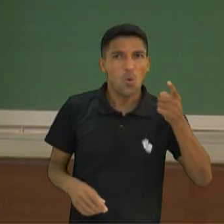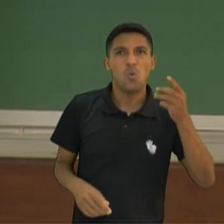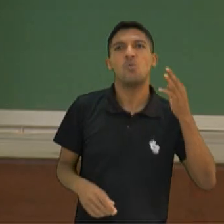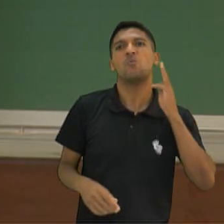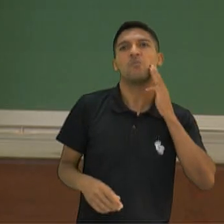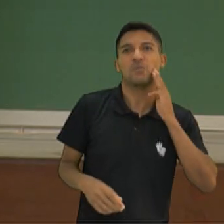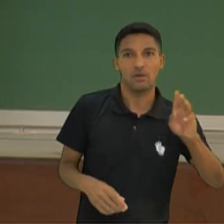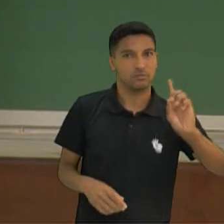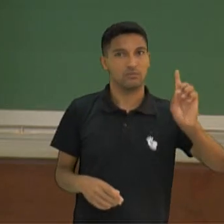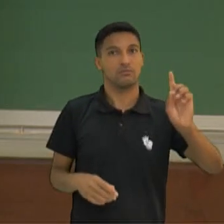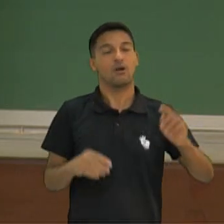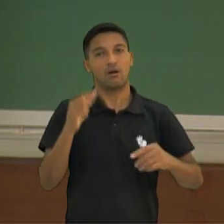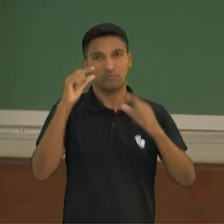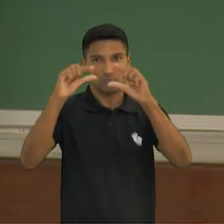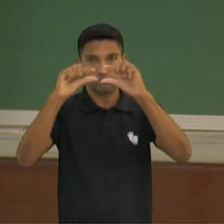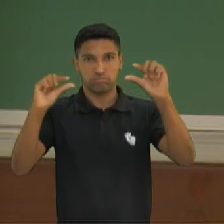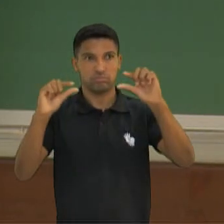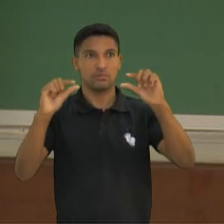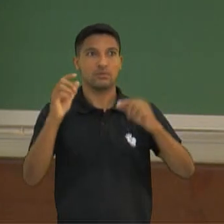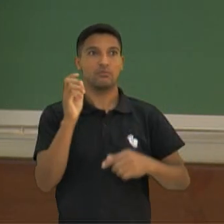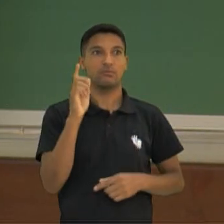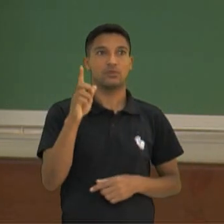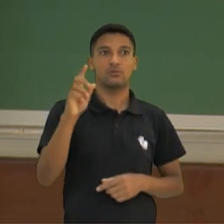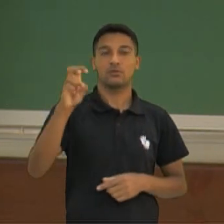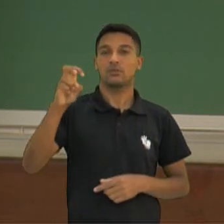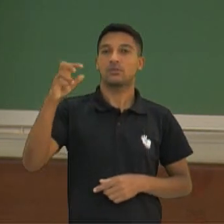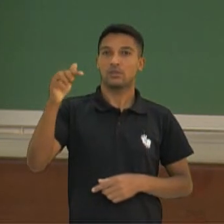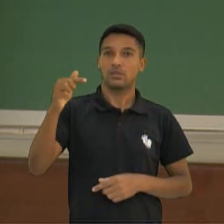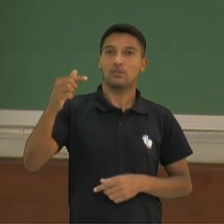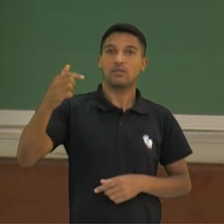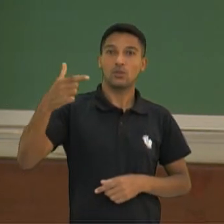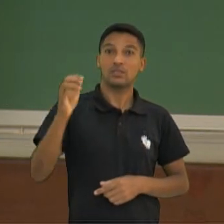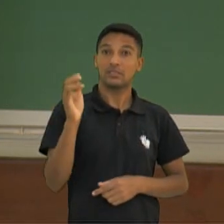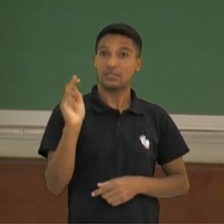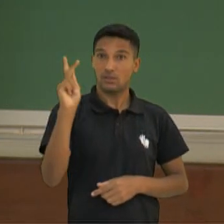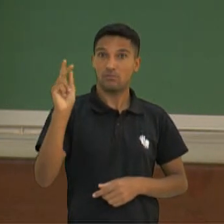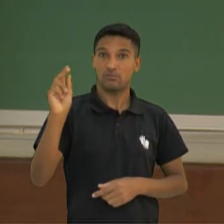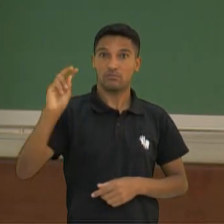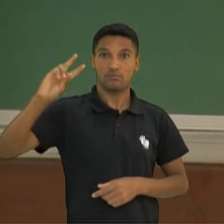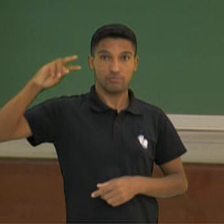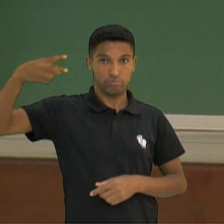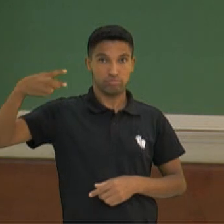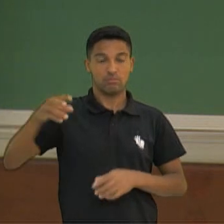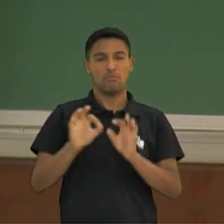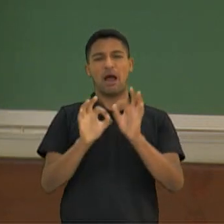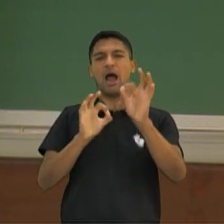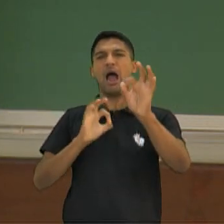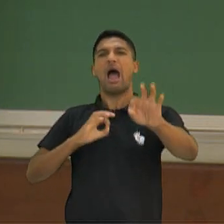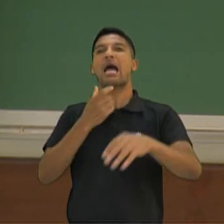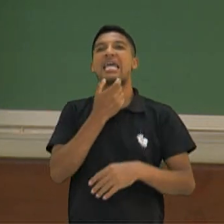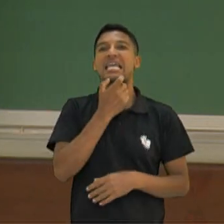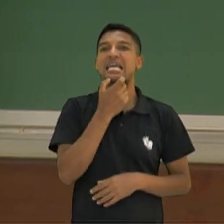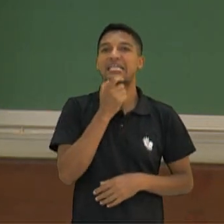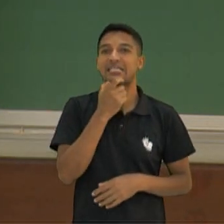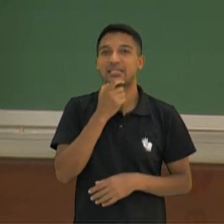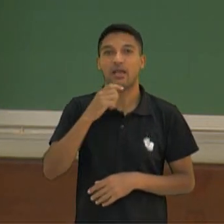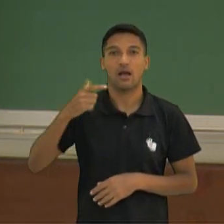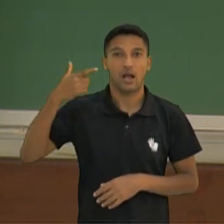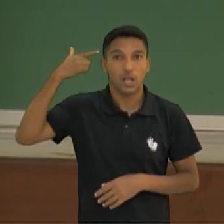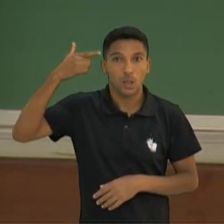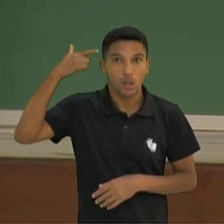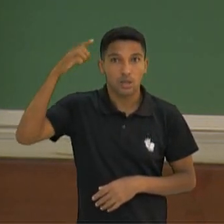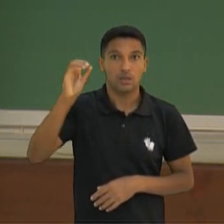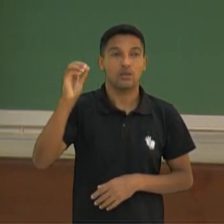da Inglaterra era ter 1 milhão de quilômetros quadrados, mas não temos, né? Ok, pessoal? Então, na última aula nós falamos sobre esse processo de urbanização no continente